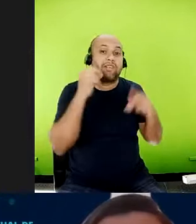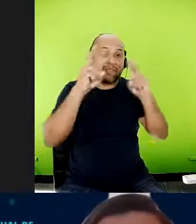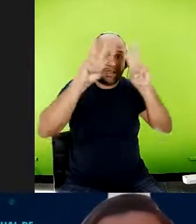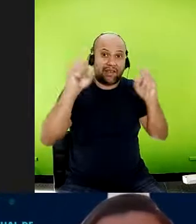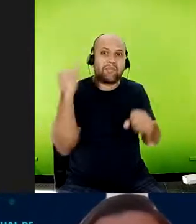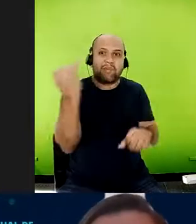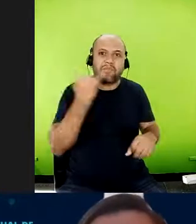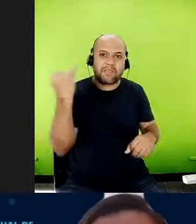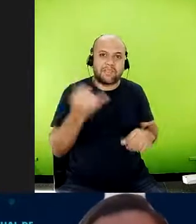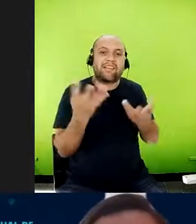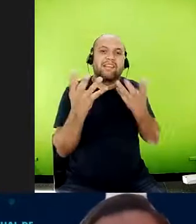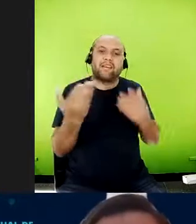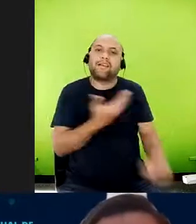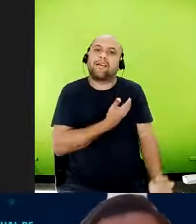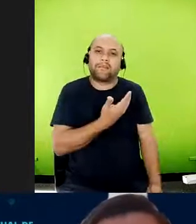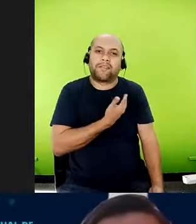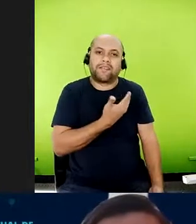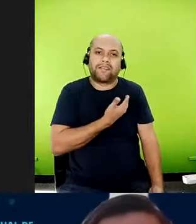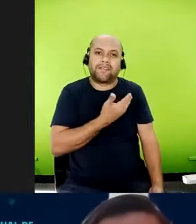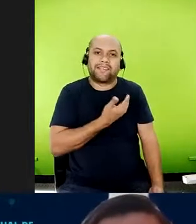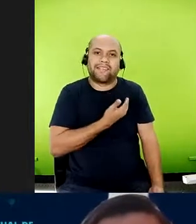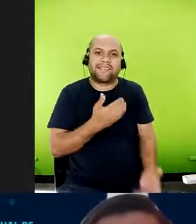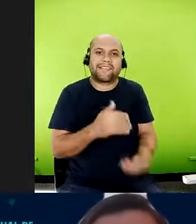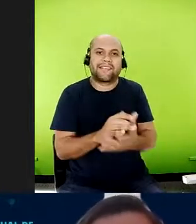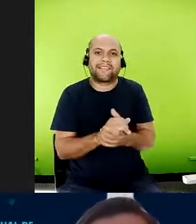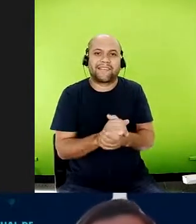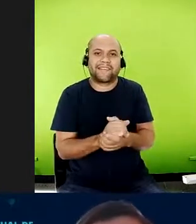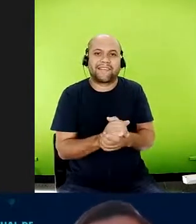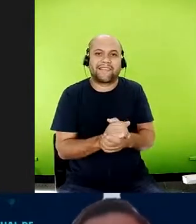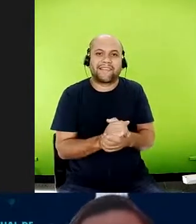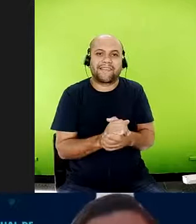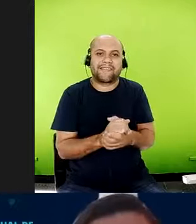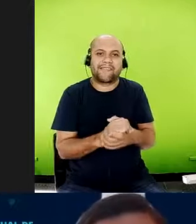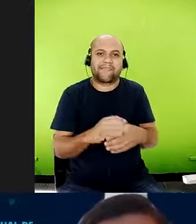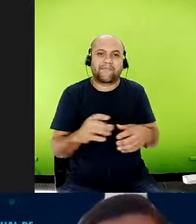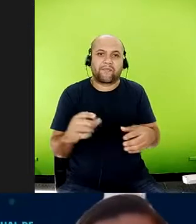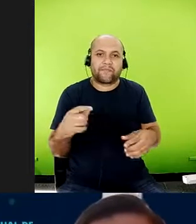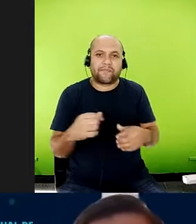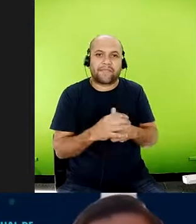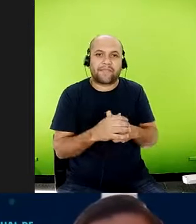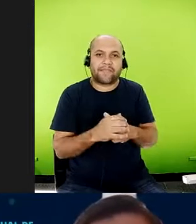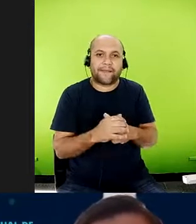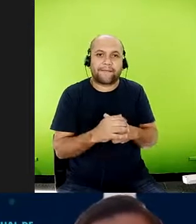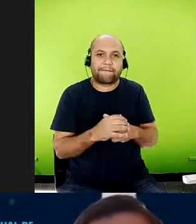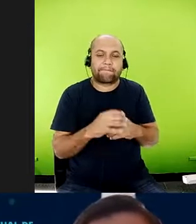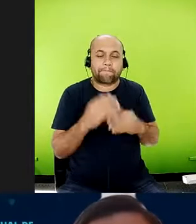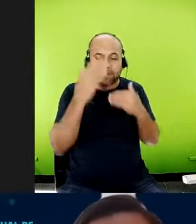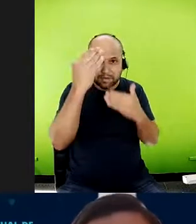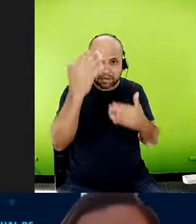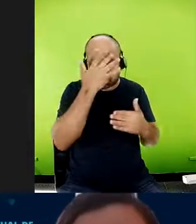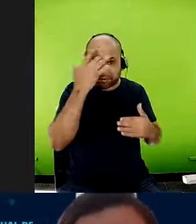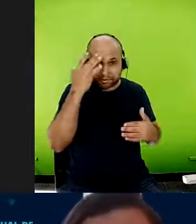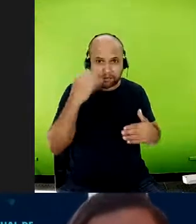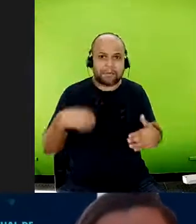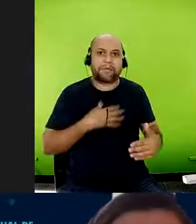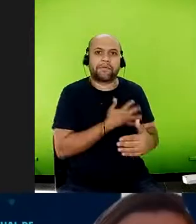ser teu amigo com adoraria conhecer você é bacana Obrigado pelo seu custo e eu quero